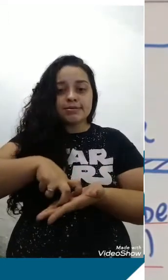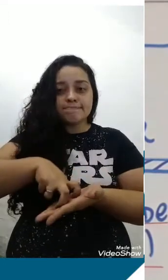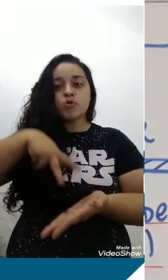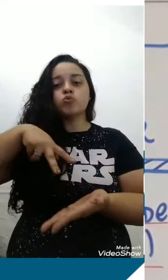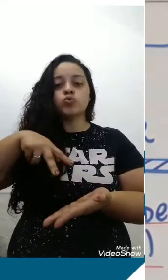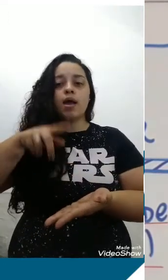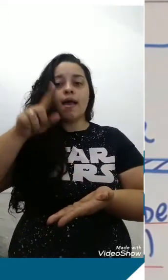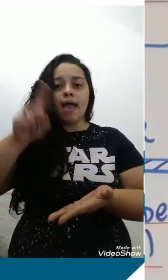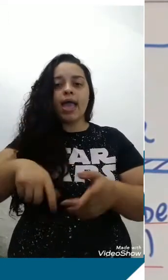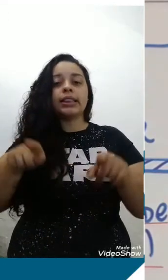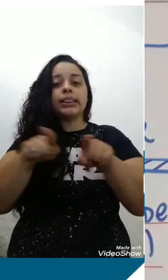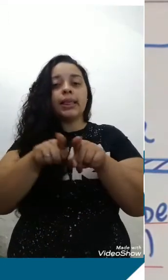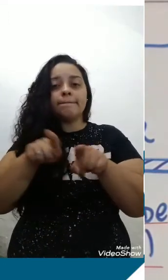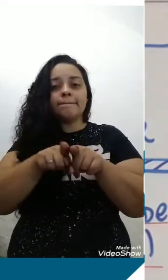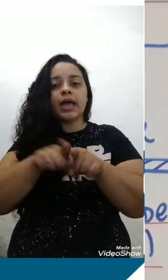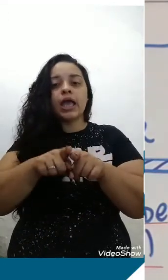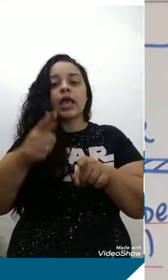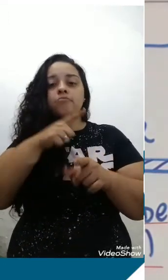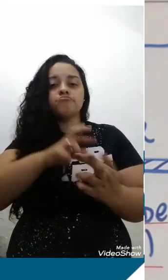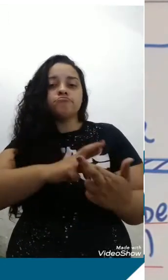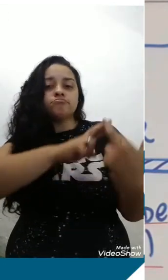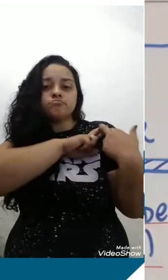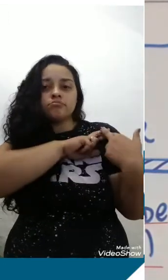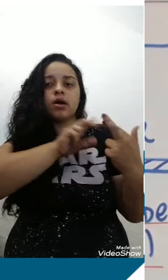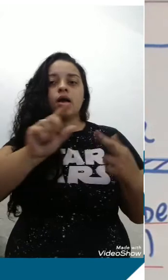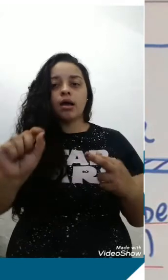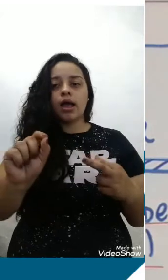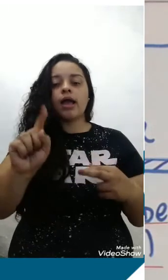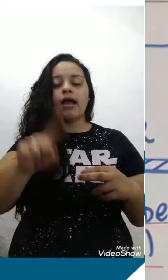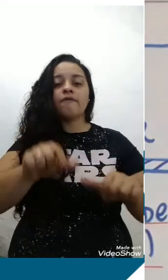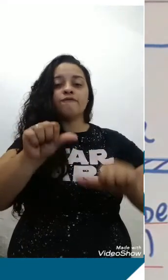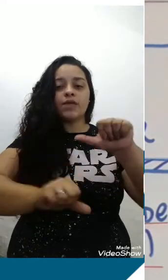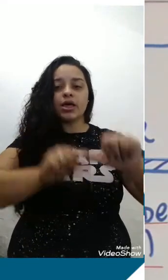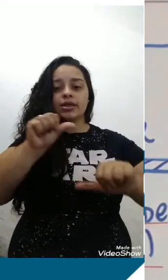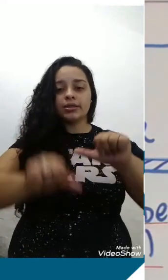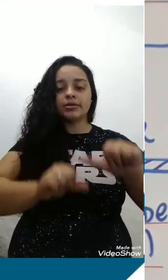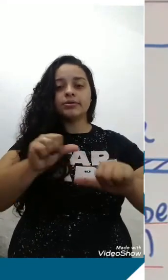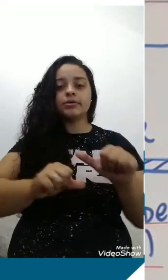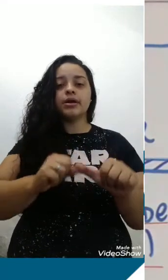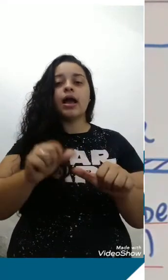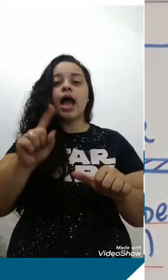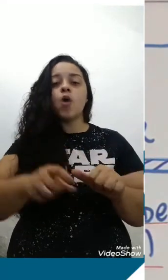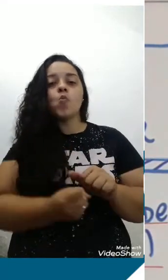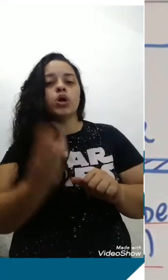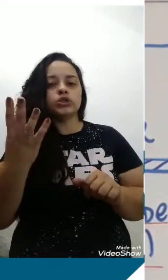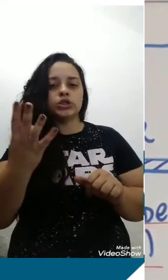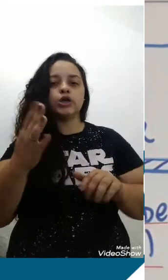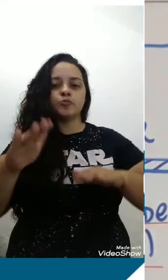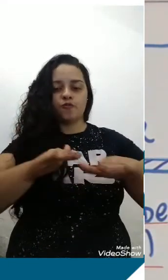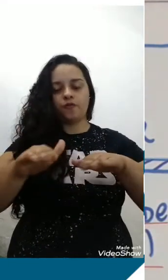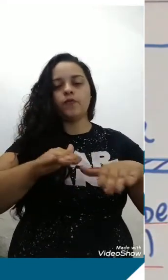o impulso ele é também encarregado de variar